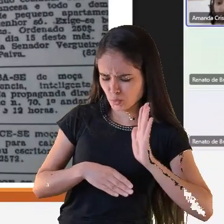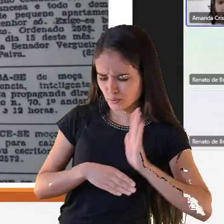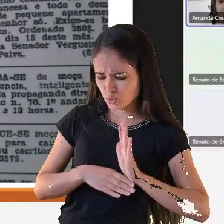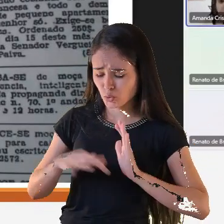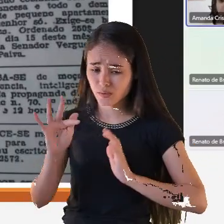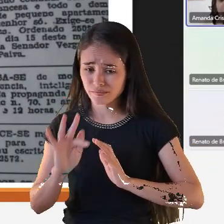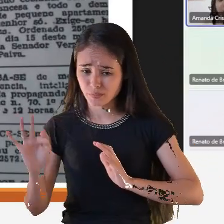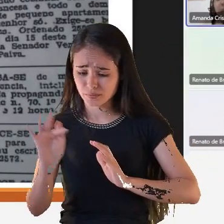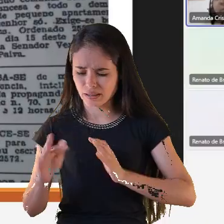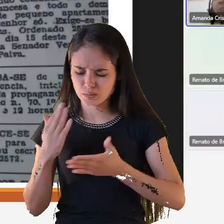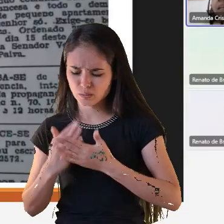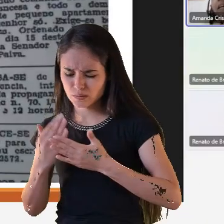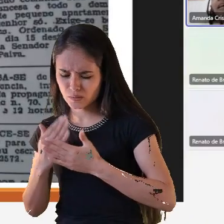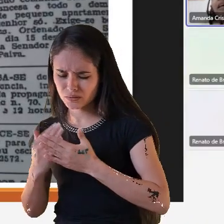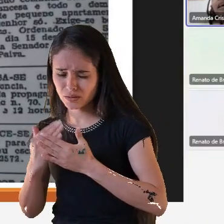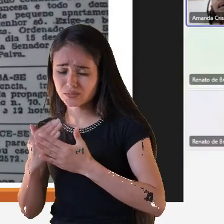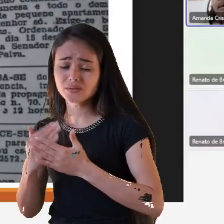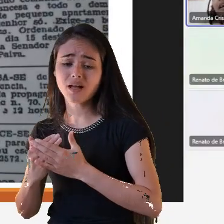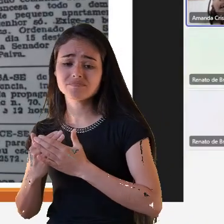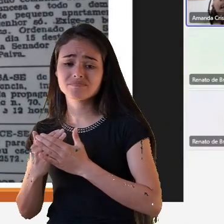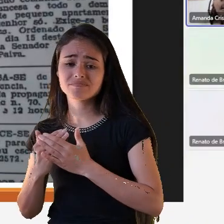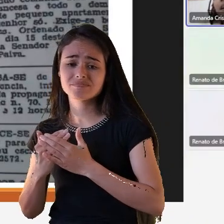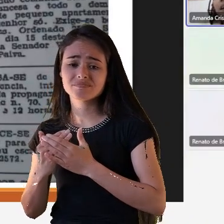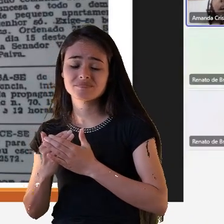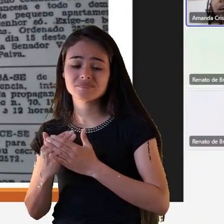como trabalhadora doméstica.